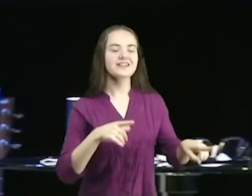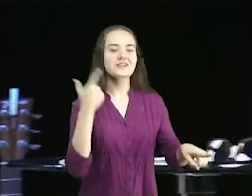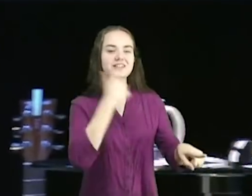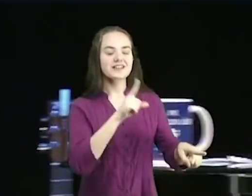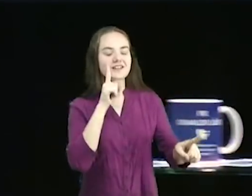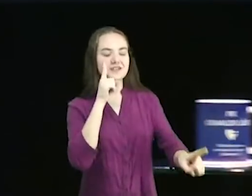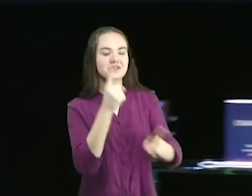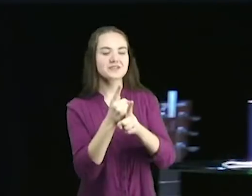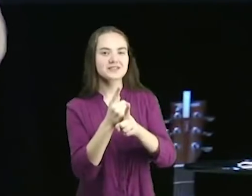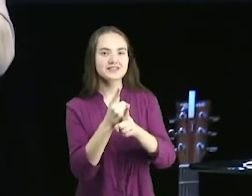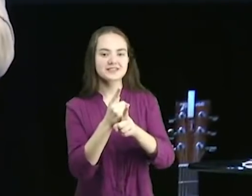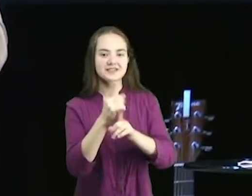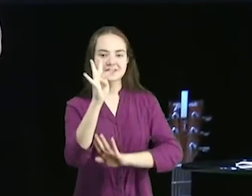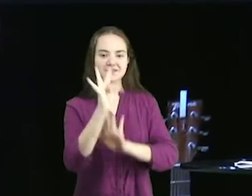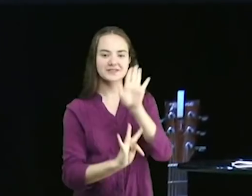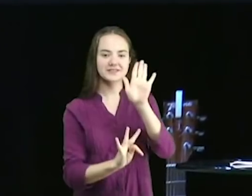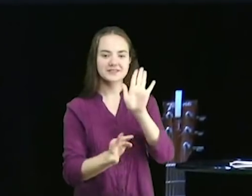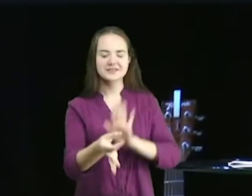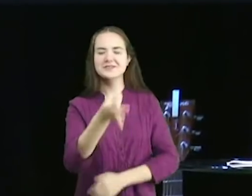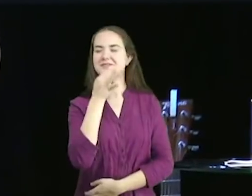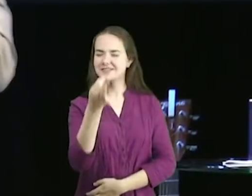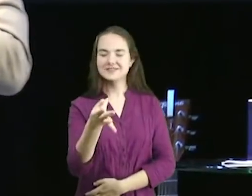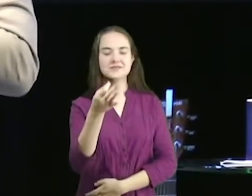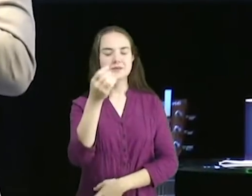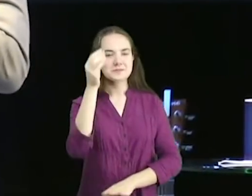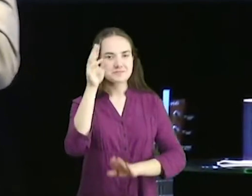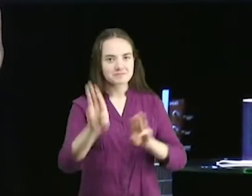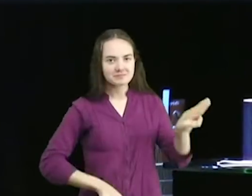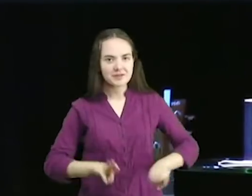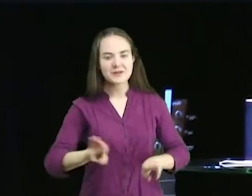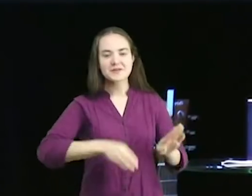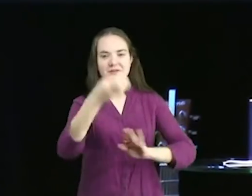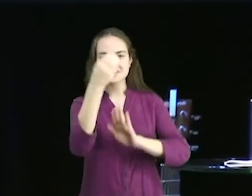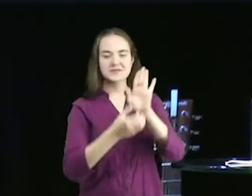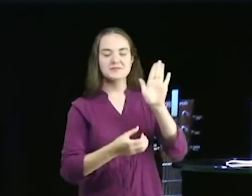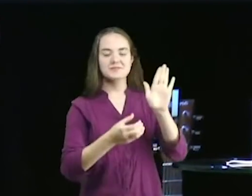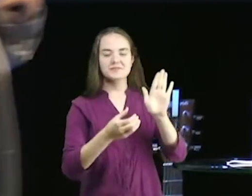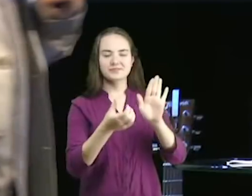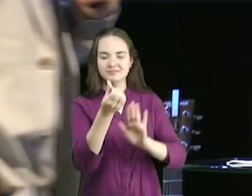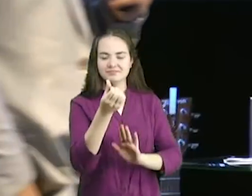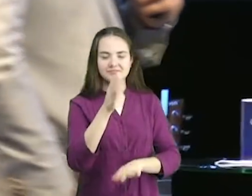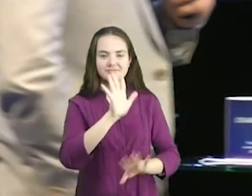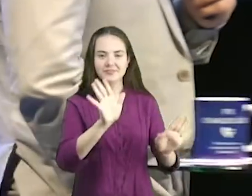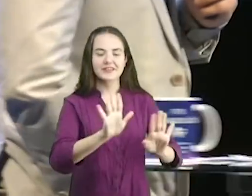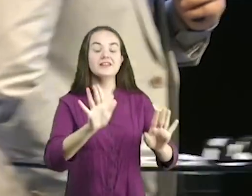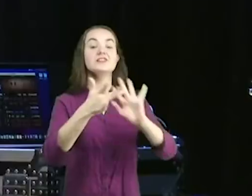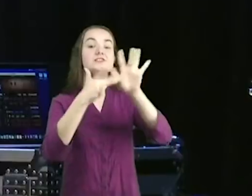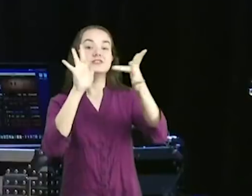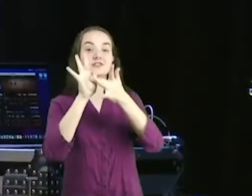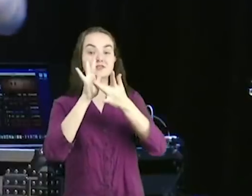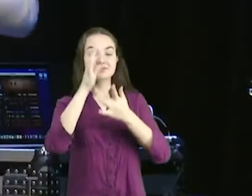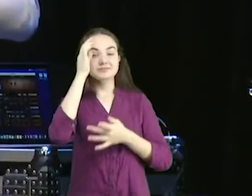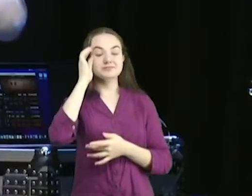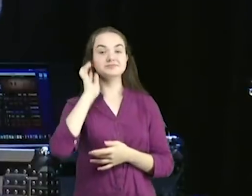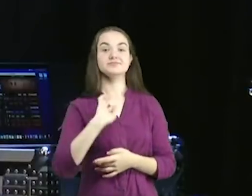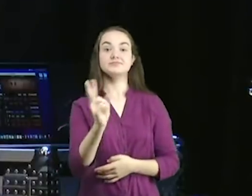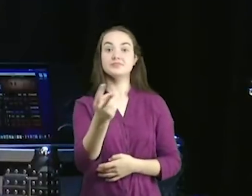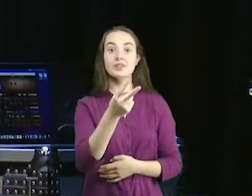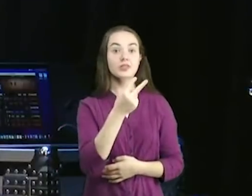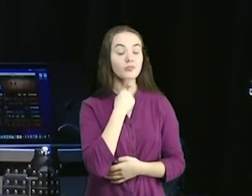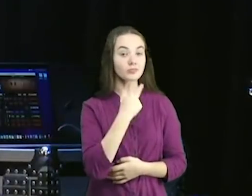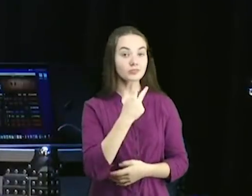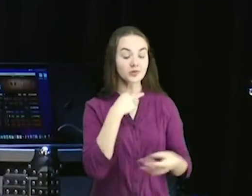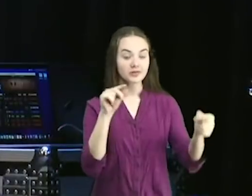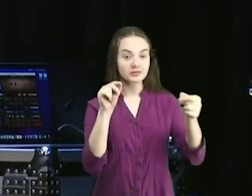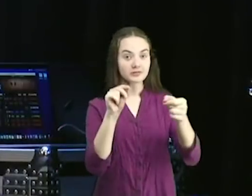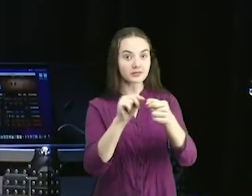Jesus, eu tinha certeza que estava em Marcos 6, mas tudo bem. Jesus, ele não pôde fazer